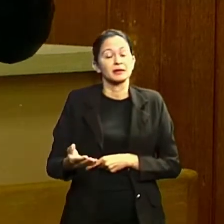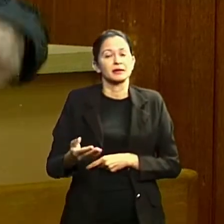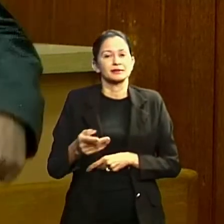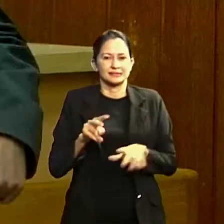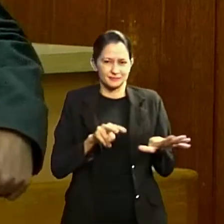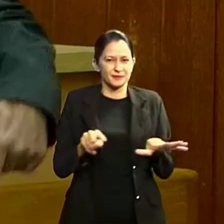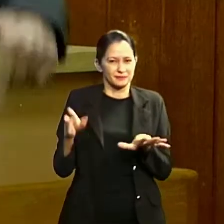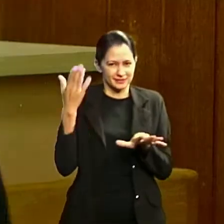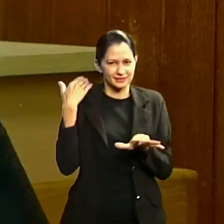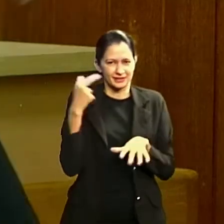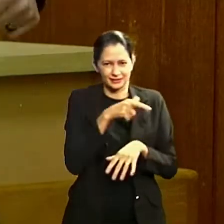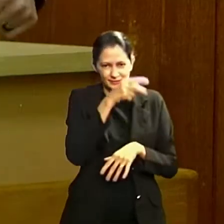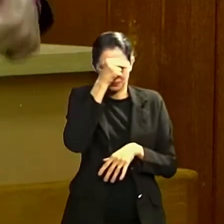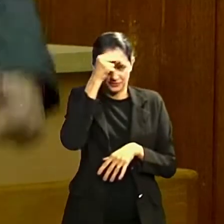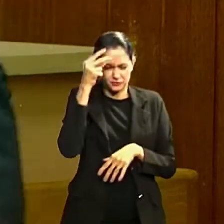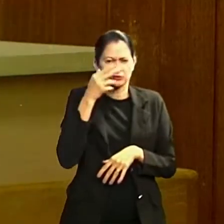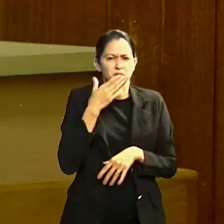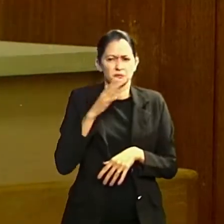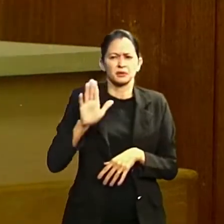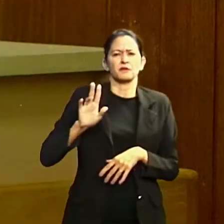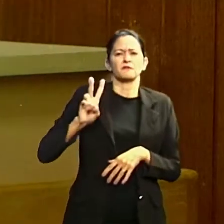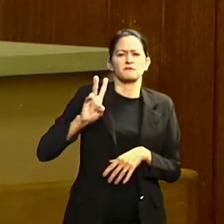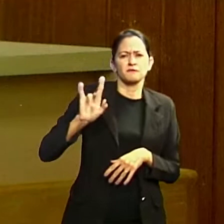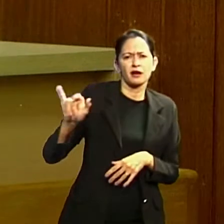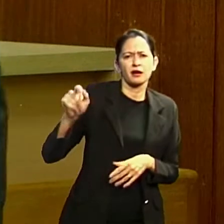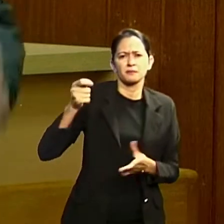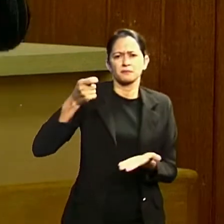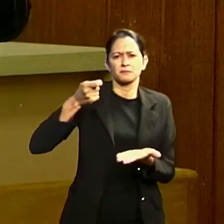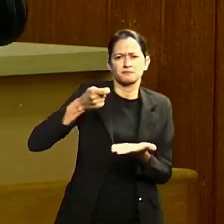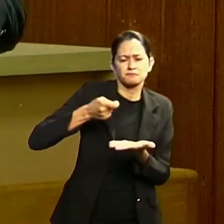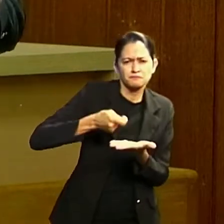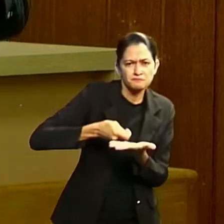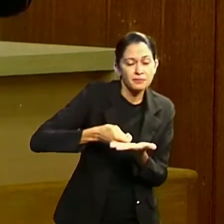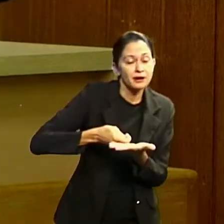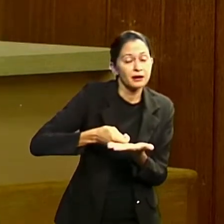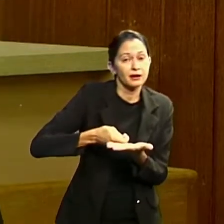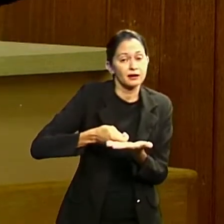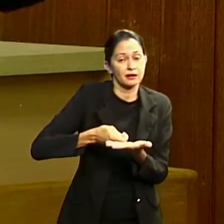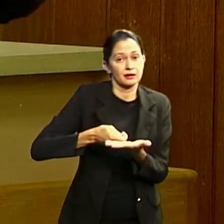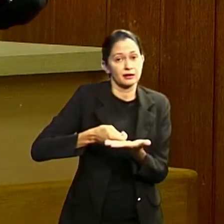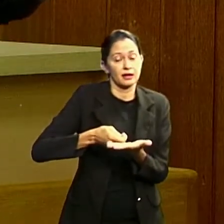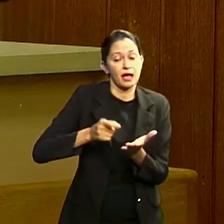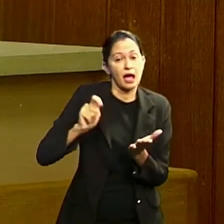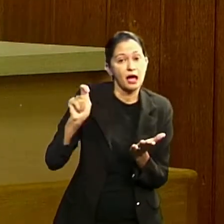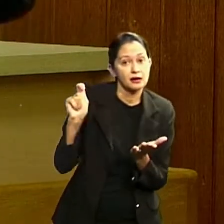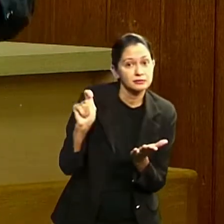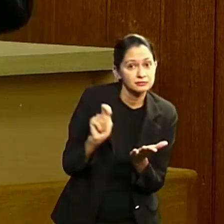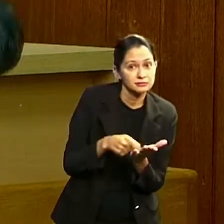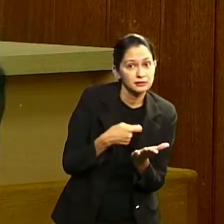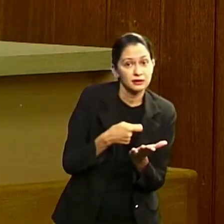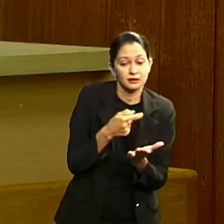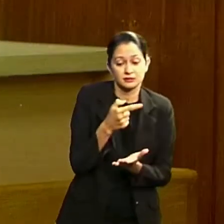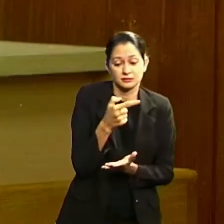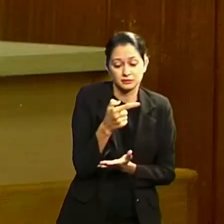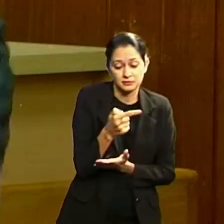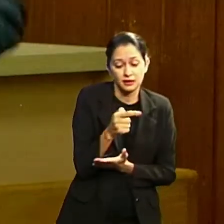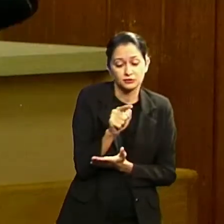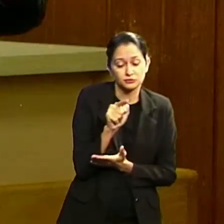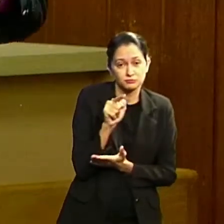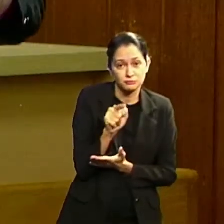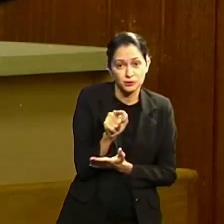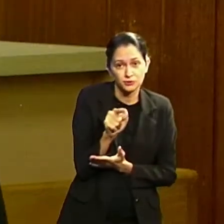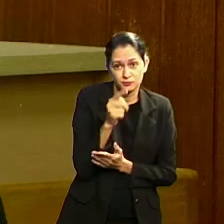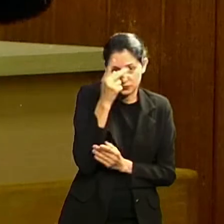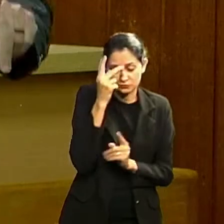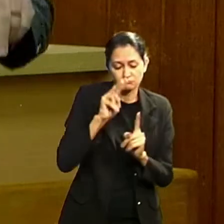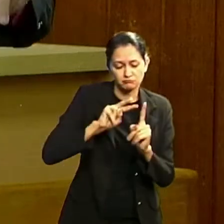passada teria pagamento, vereador Santana, pagamento, assinaria 7 mil progressões que não